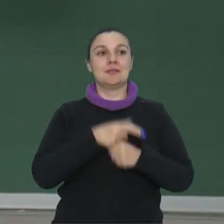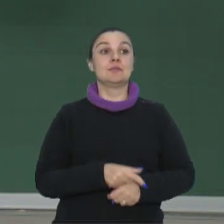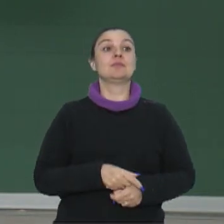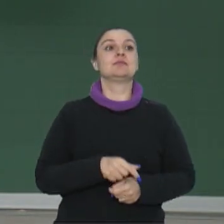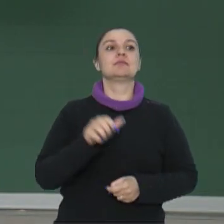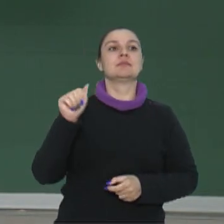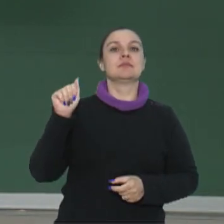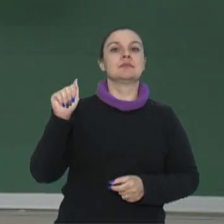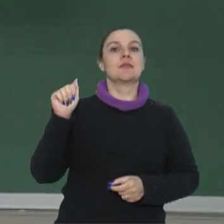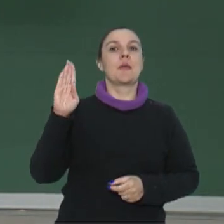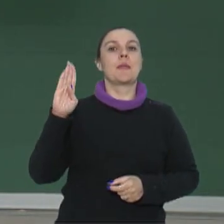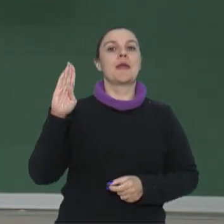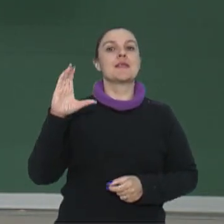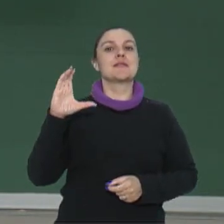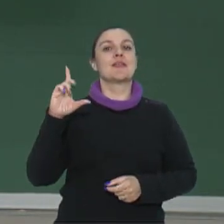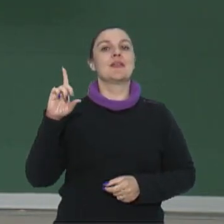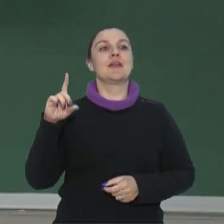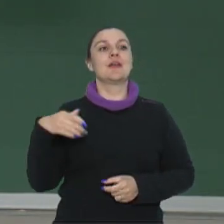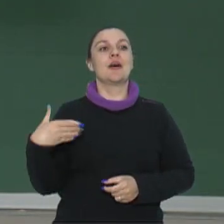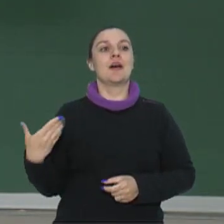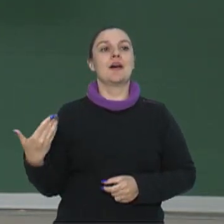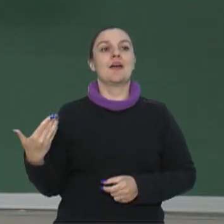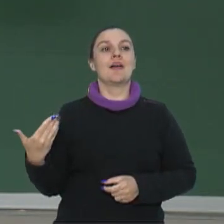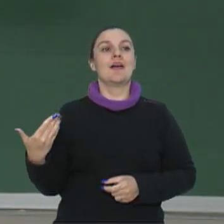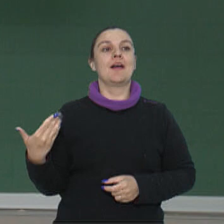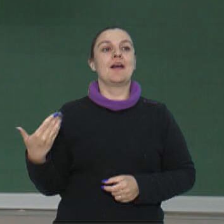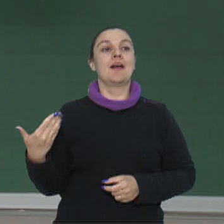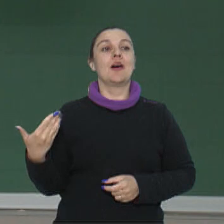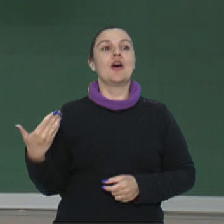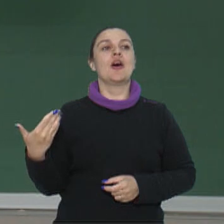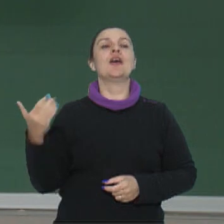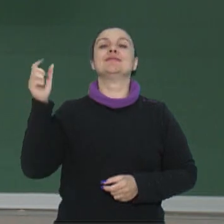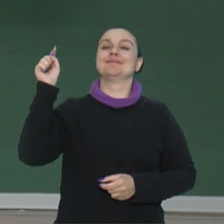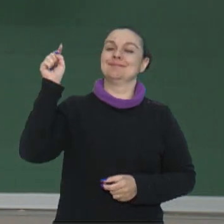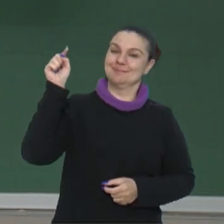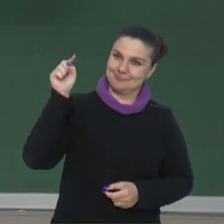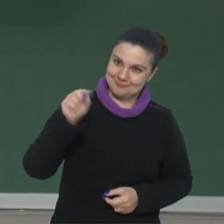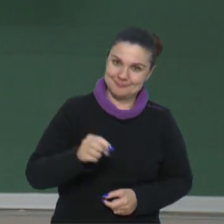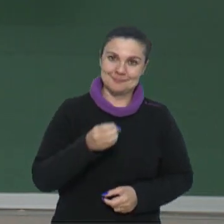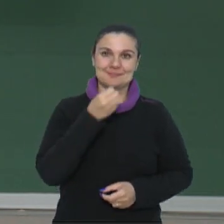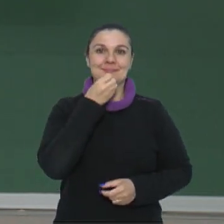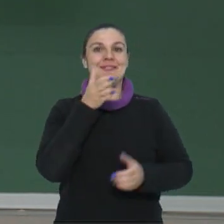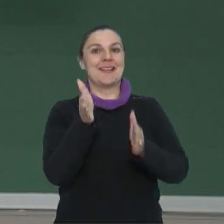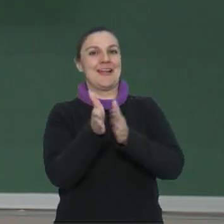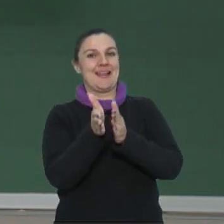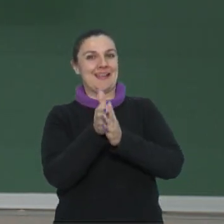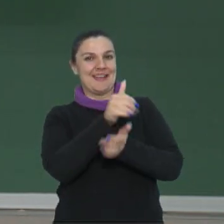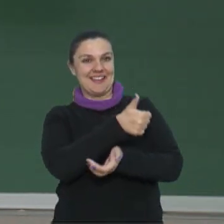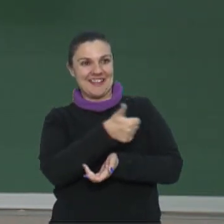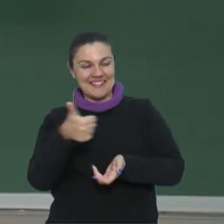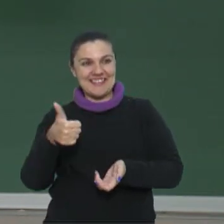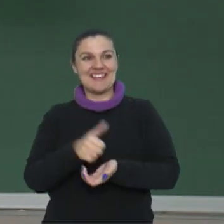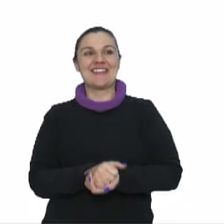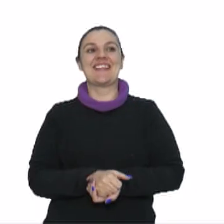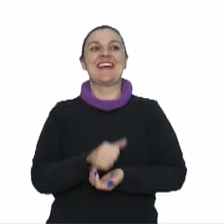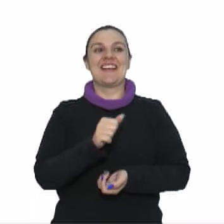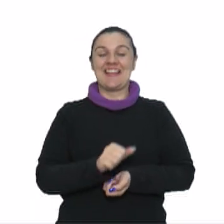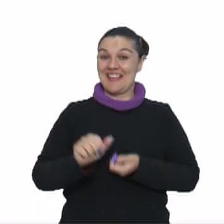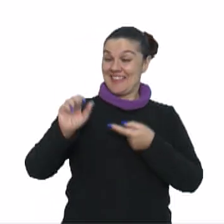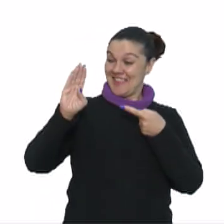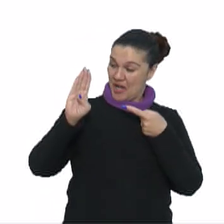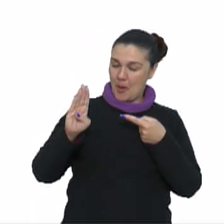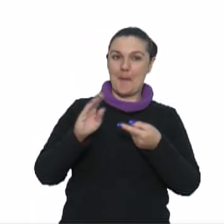A, B, C ou D? Letra? Muito bem, mandou bem. Letra